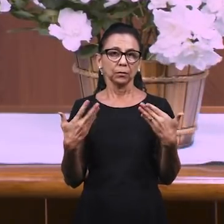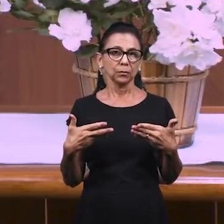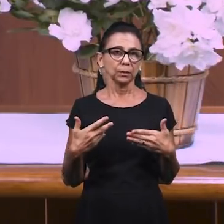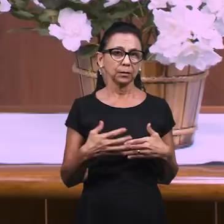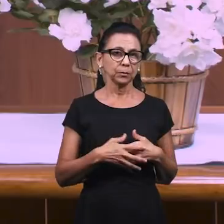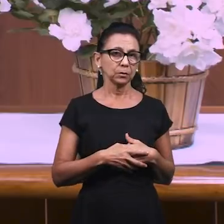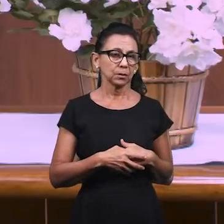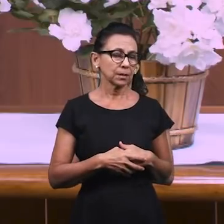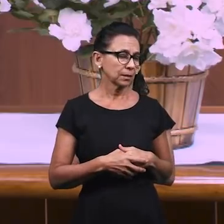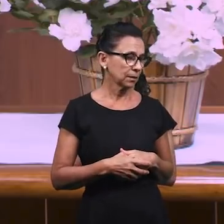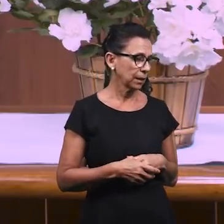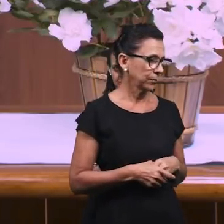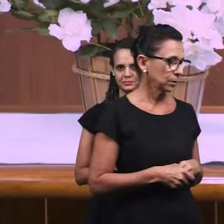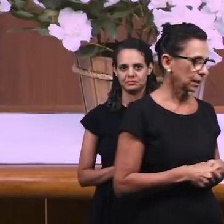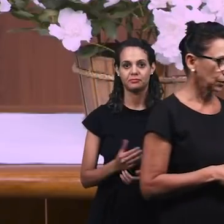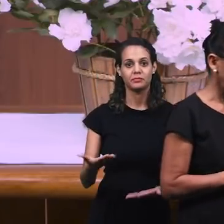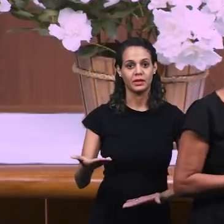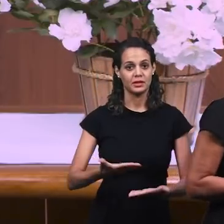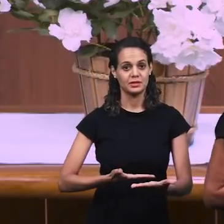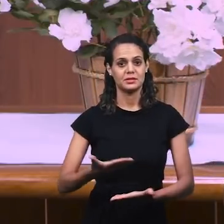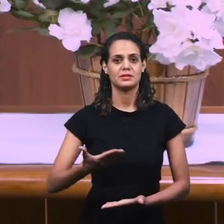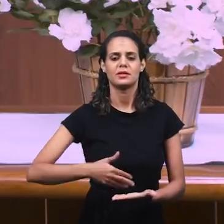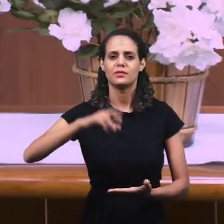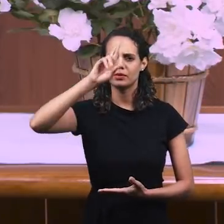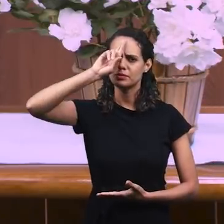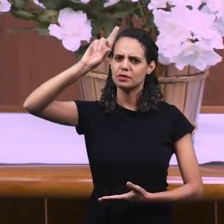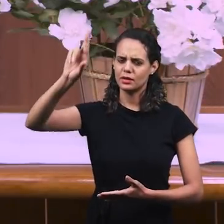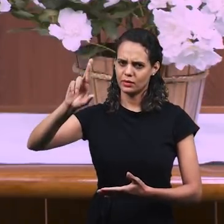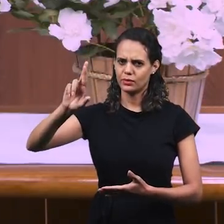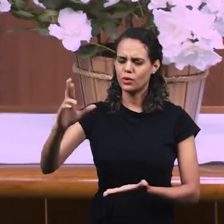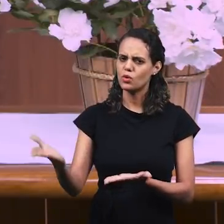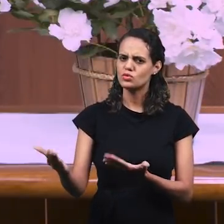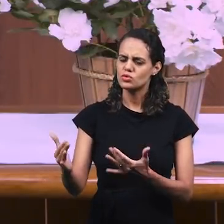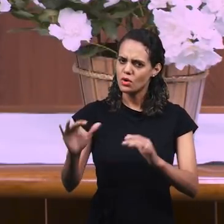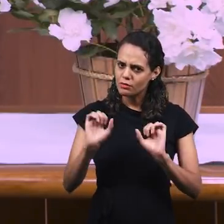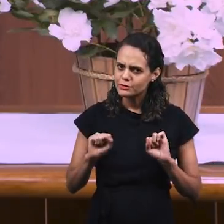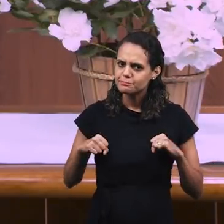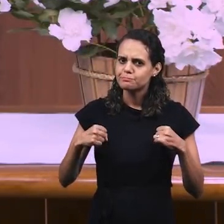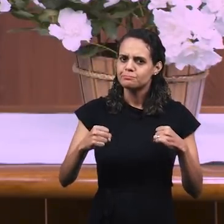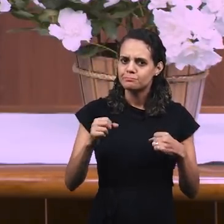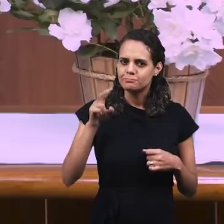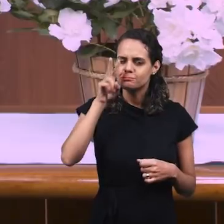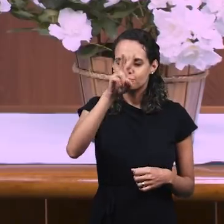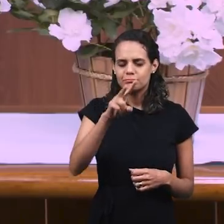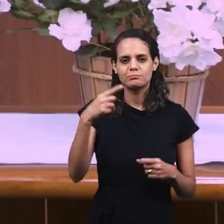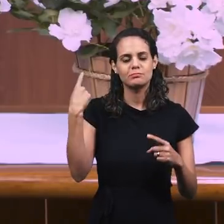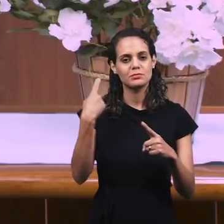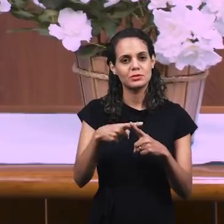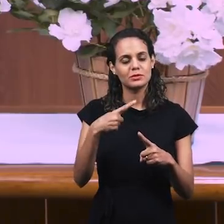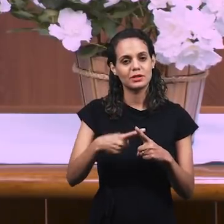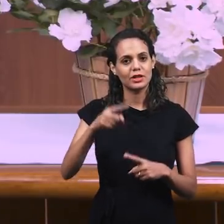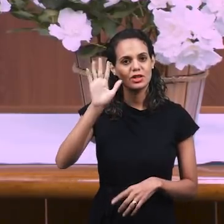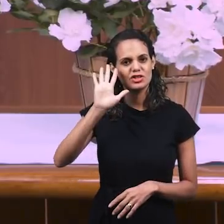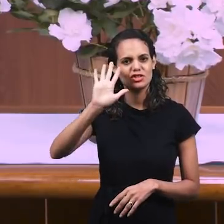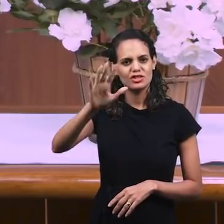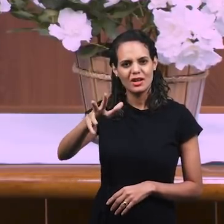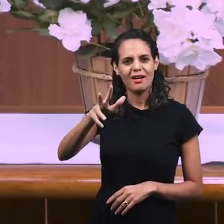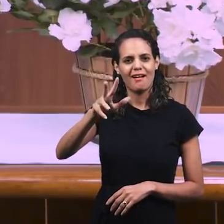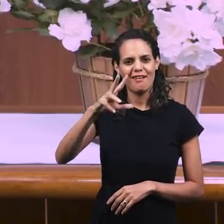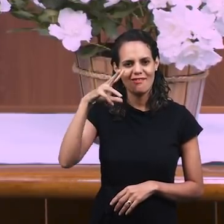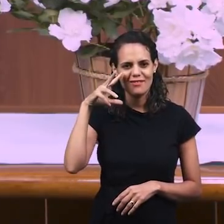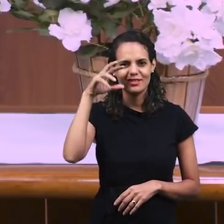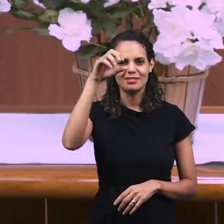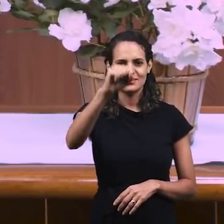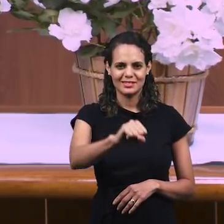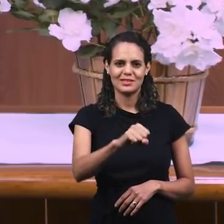a disposição de servir o Senhor. Jovens, pois sois fortes, porque já vencestes o maligno.